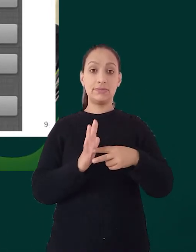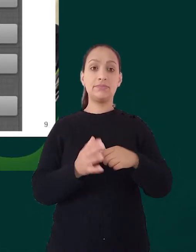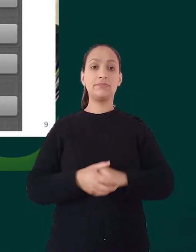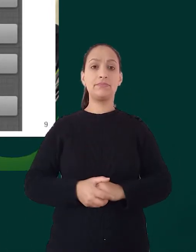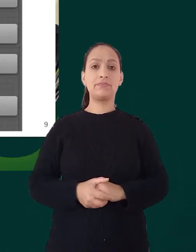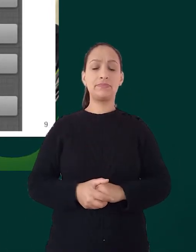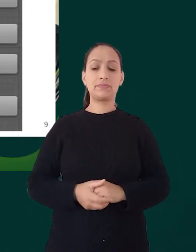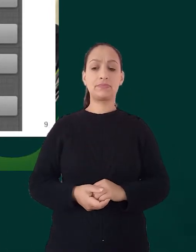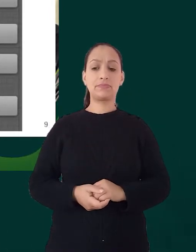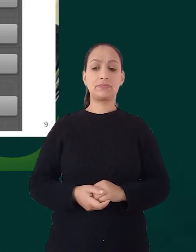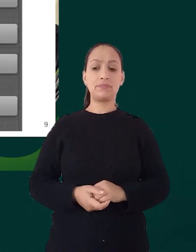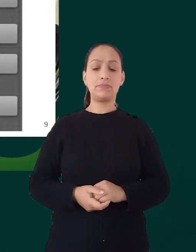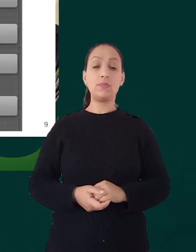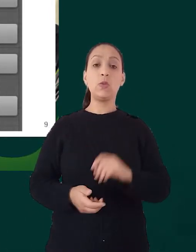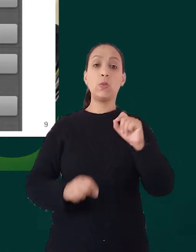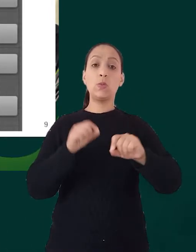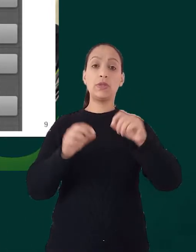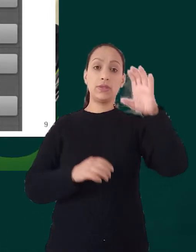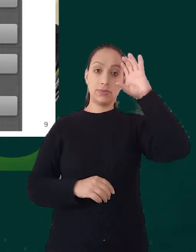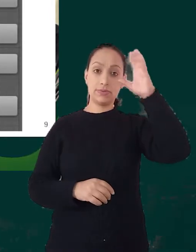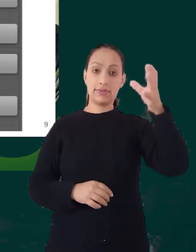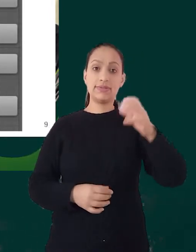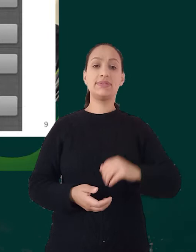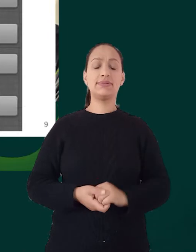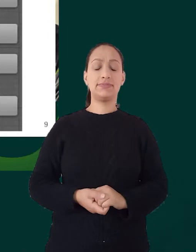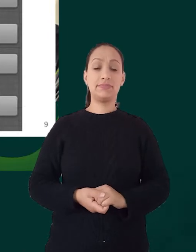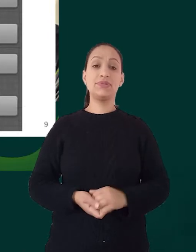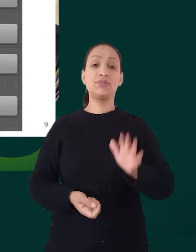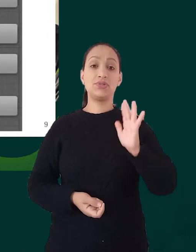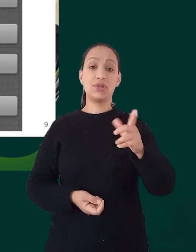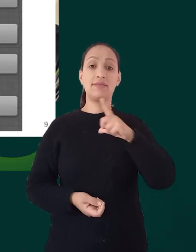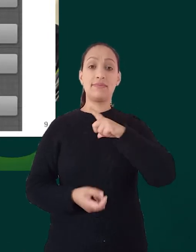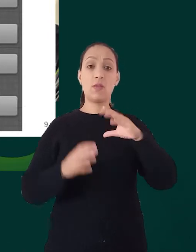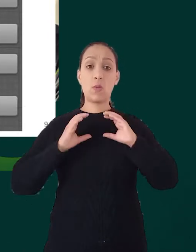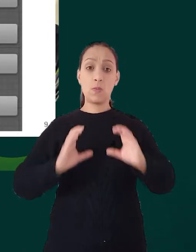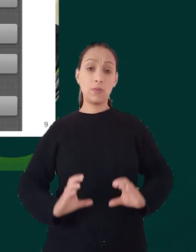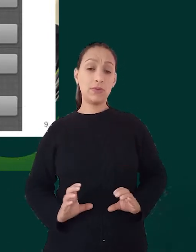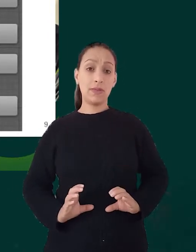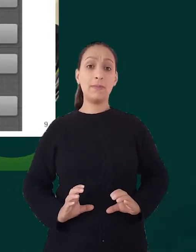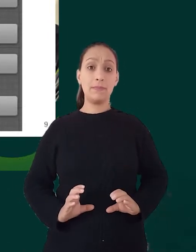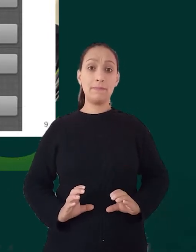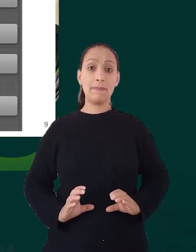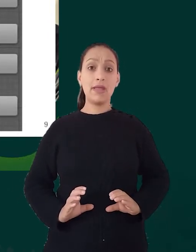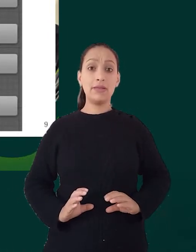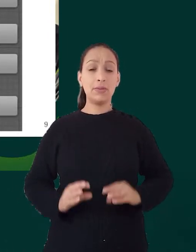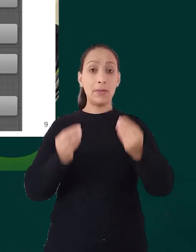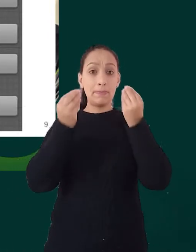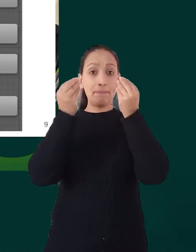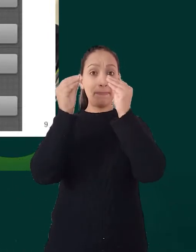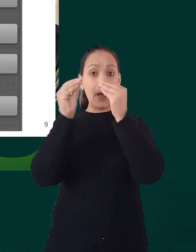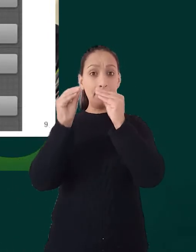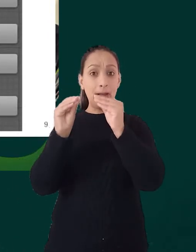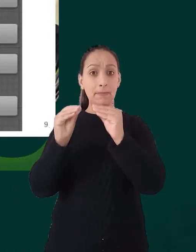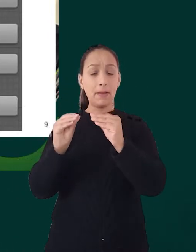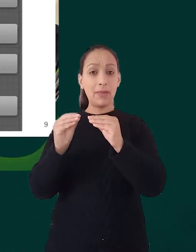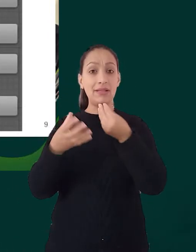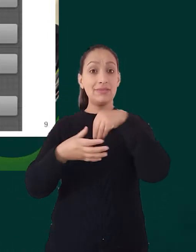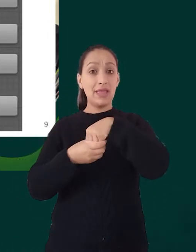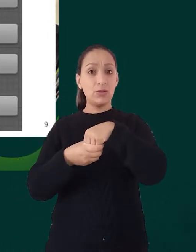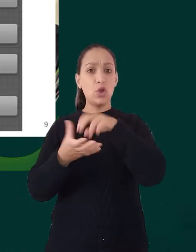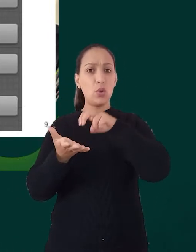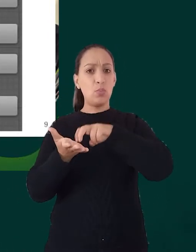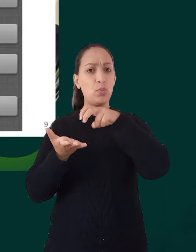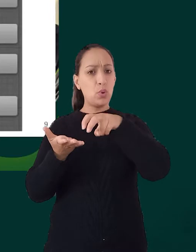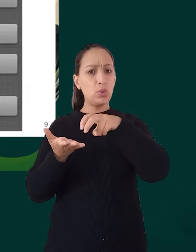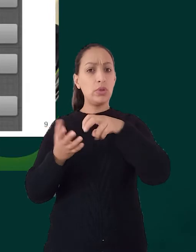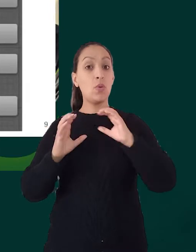to down. O que acontece? Ali eu já tenho os comportamentos listados de dentro do pulo, tá?